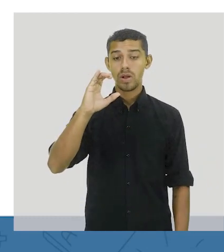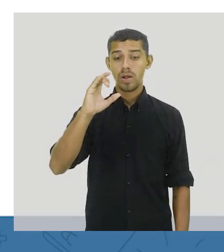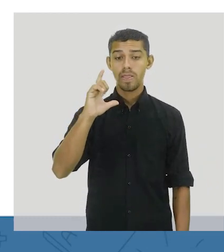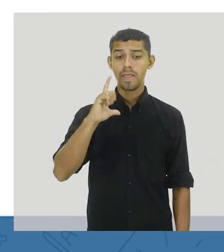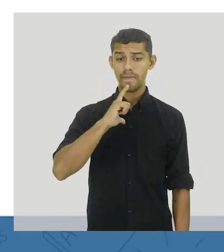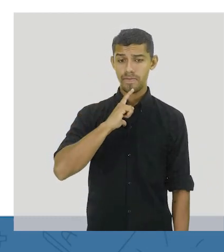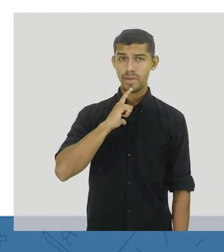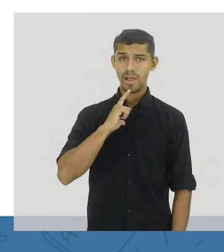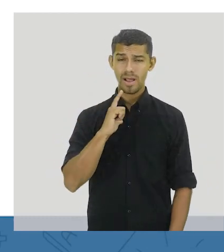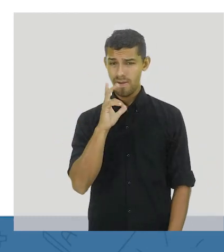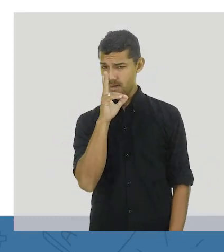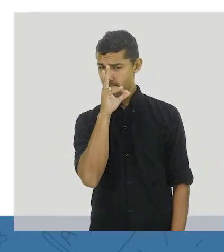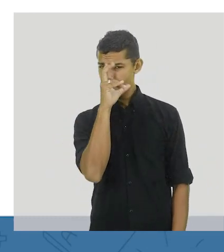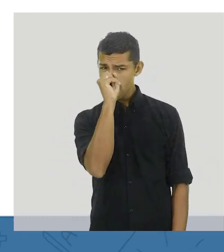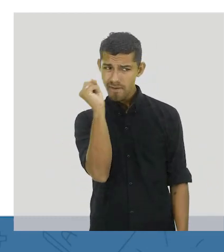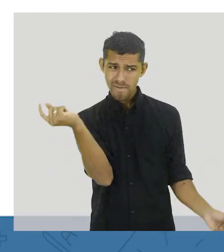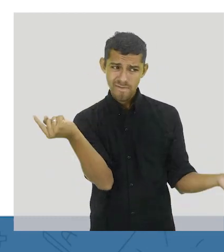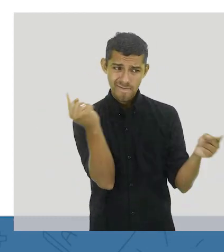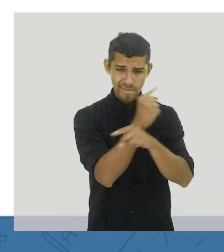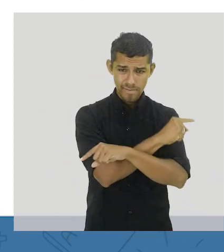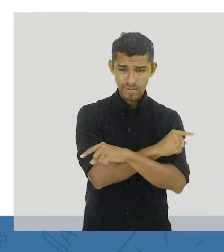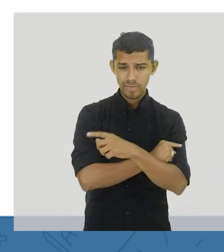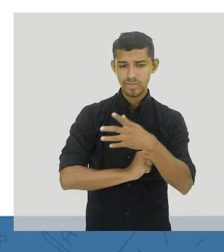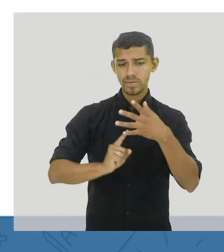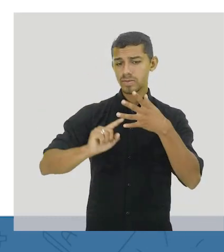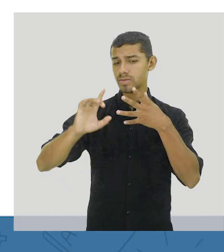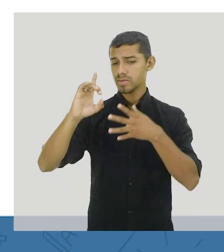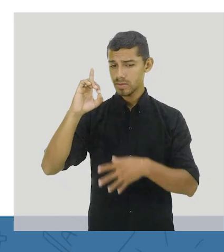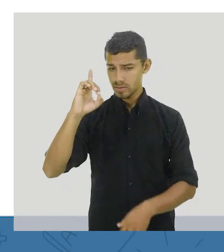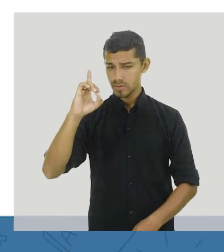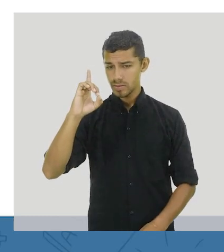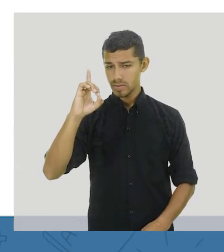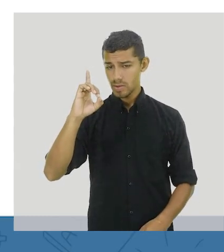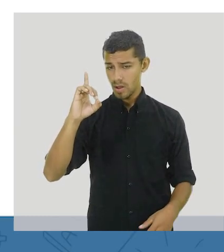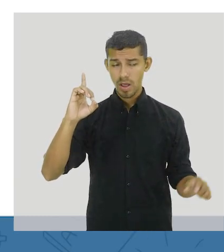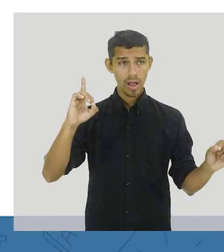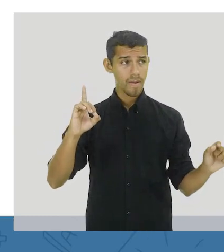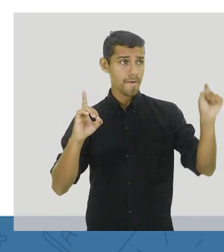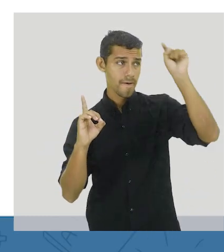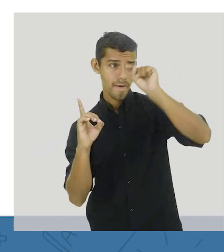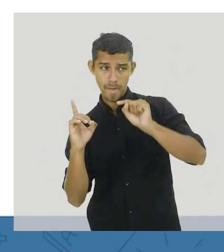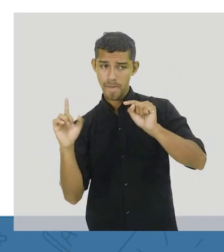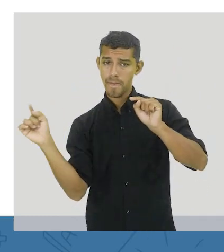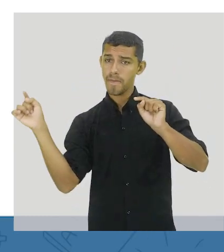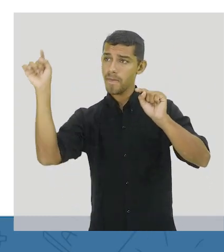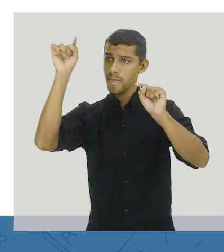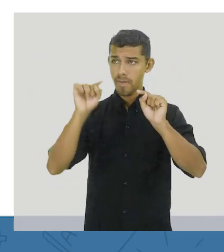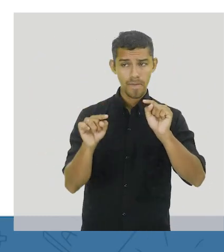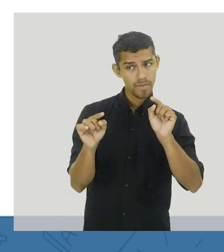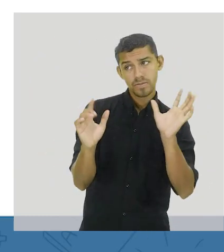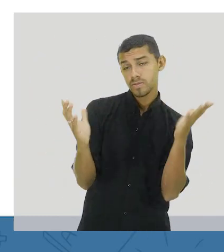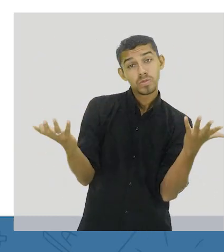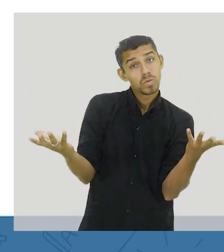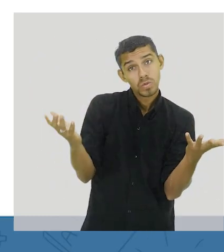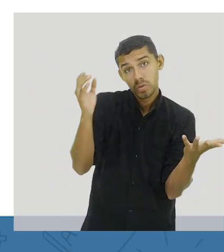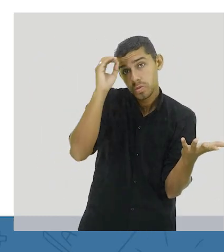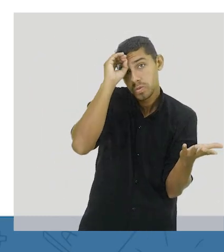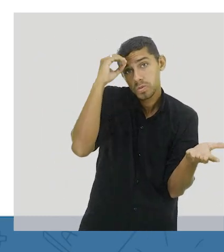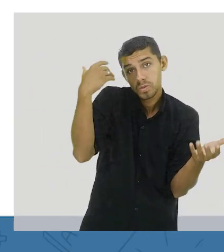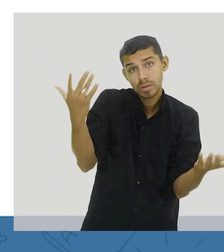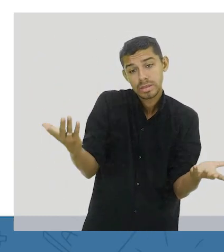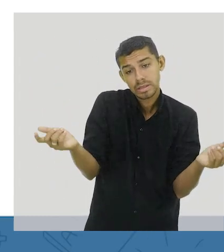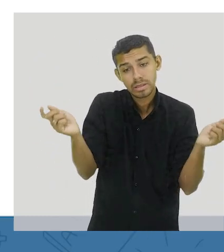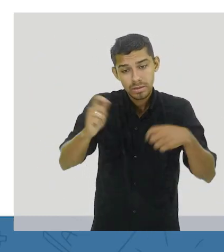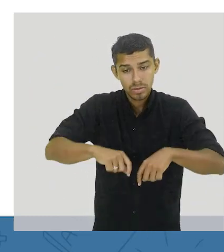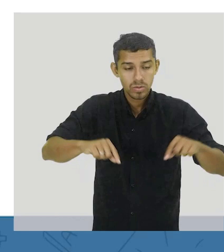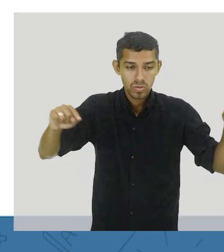Tem intensidades inversas. E letra D. Serem de mesma amplitude? também não pode afirmar que isso